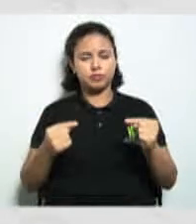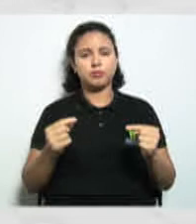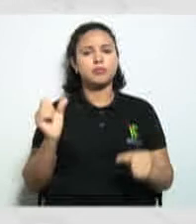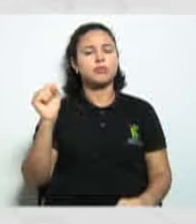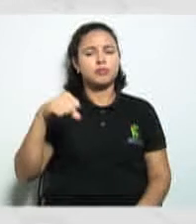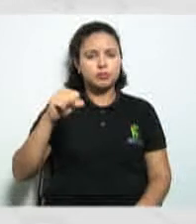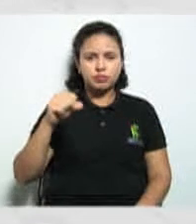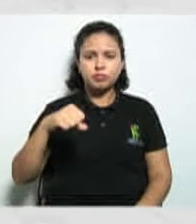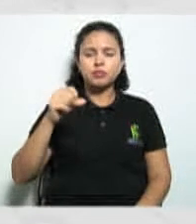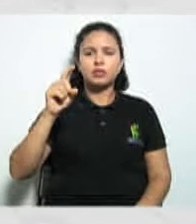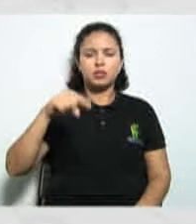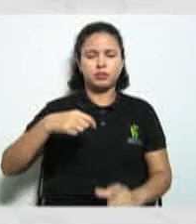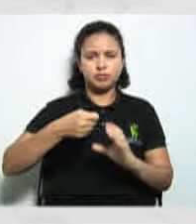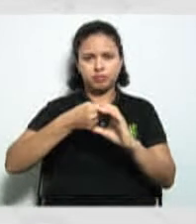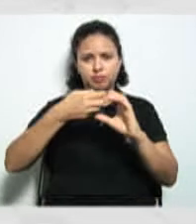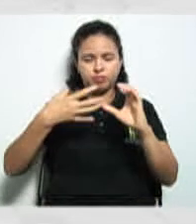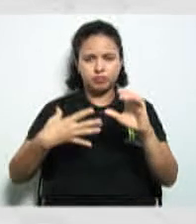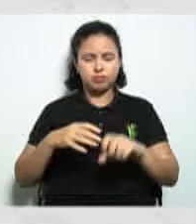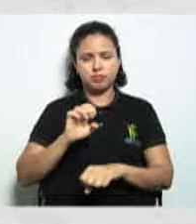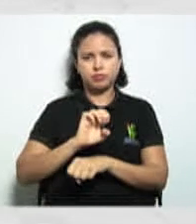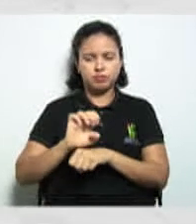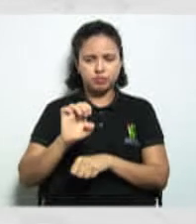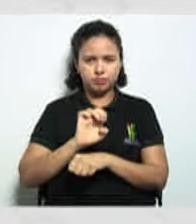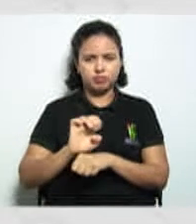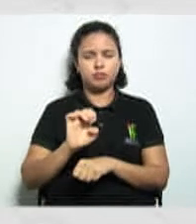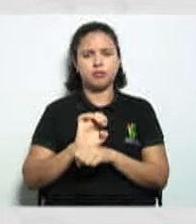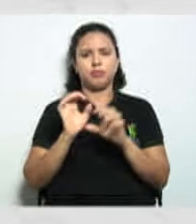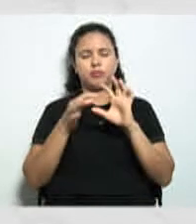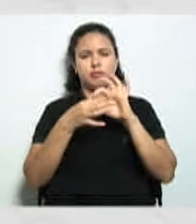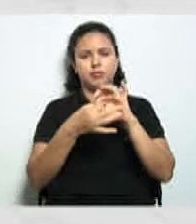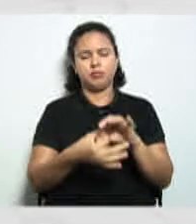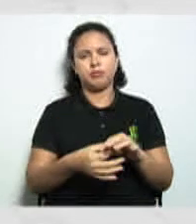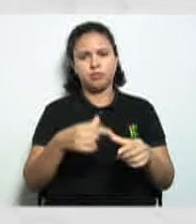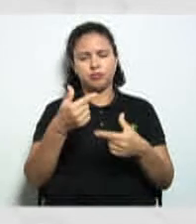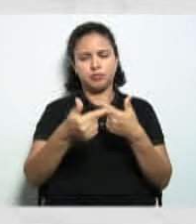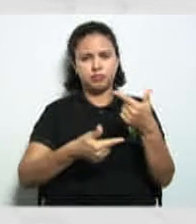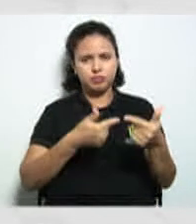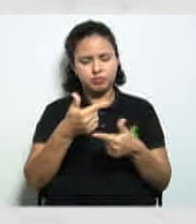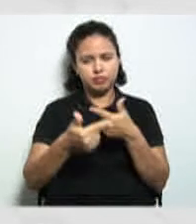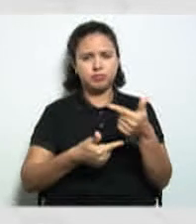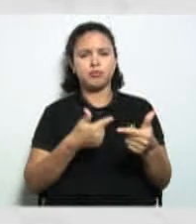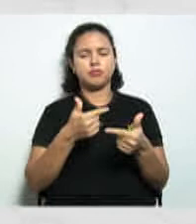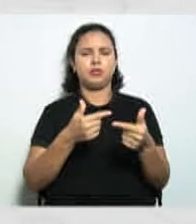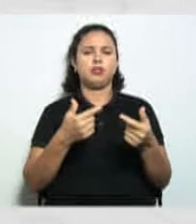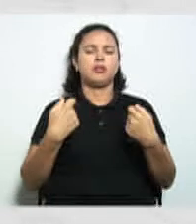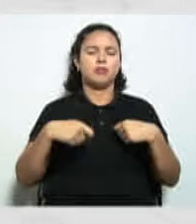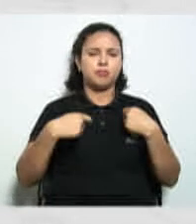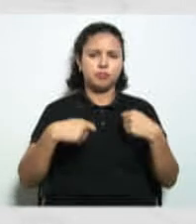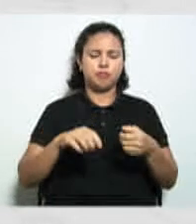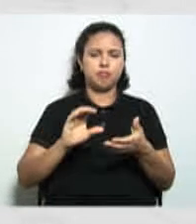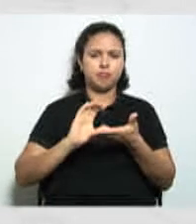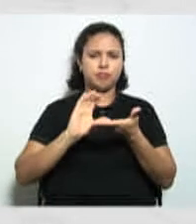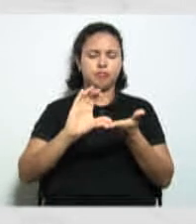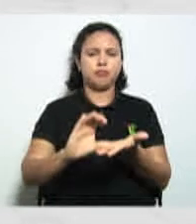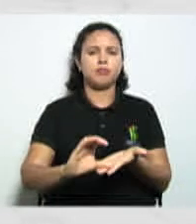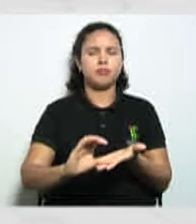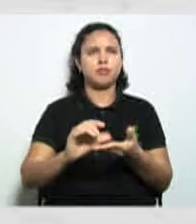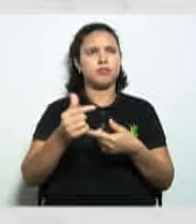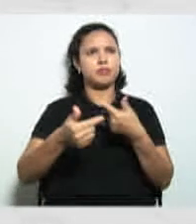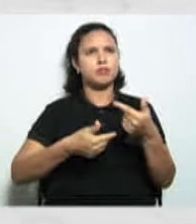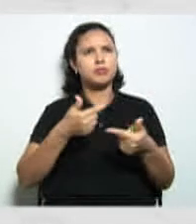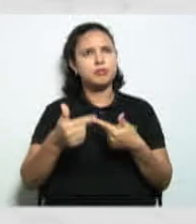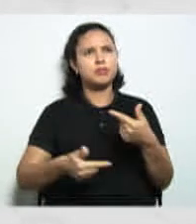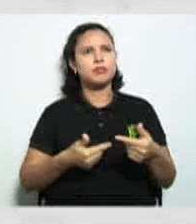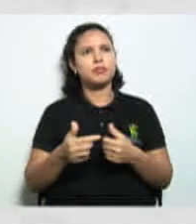Caracteriza o estágio um vínculo de emprego sendo devidos em cargos sociais, trabalhistas e previdenciários. Aqui sim eu posso contar